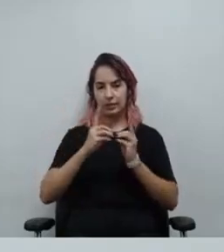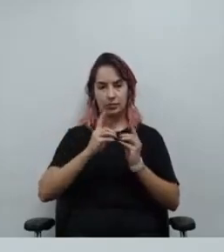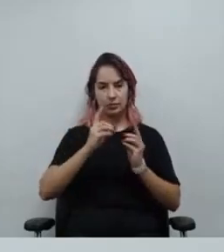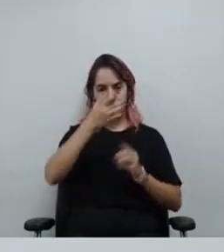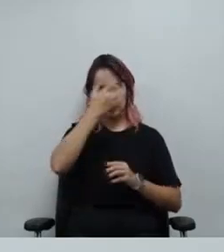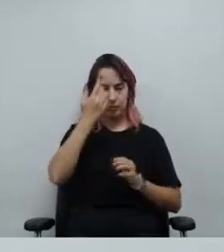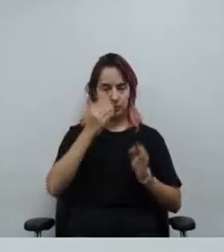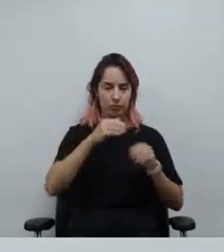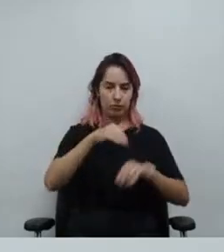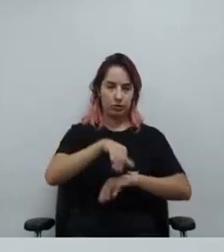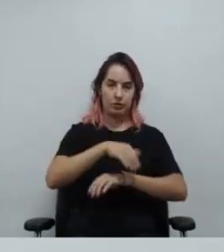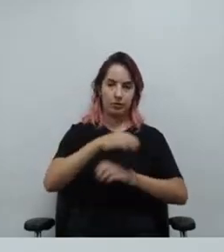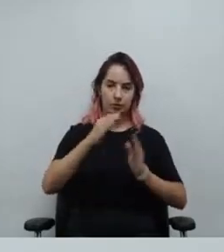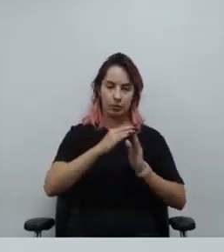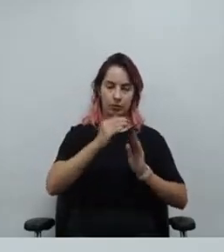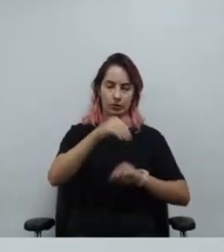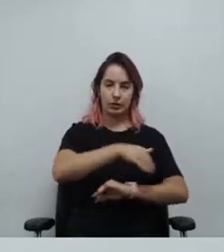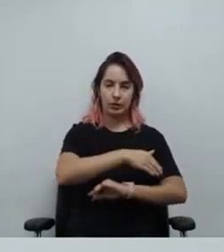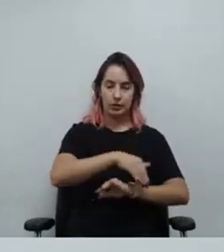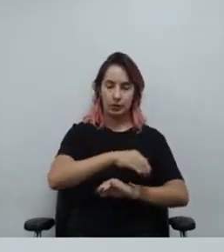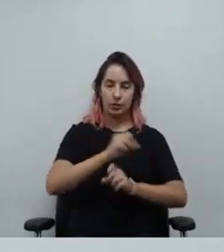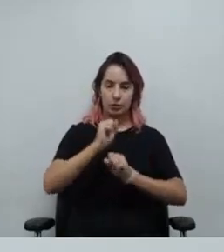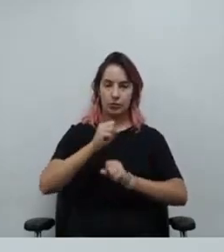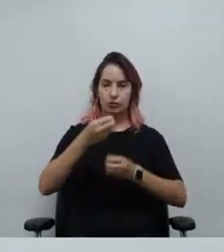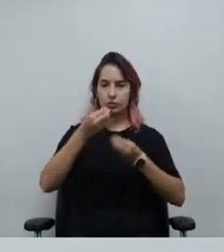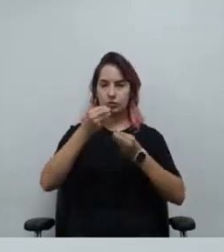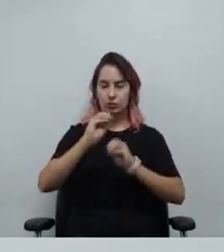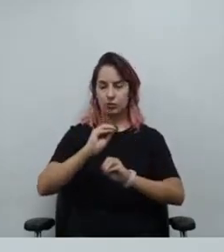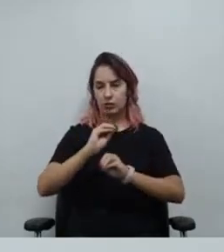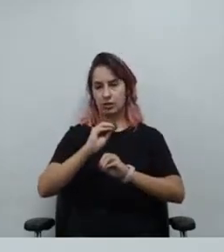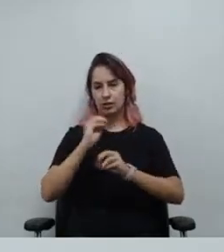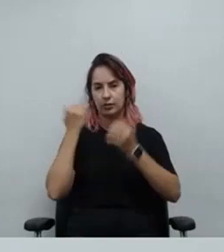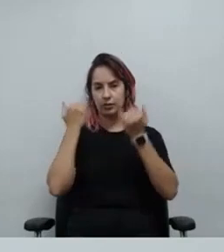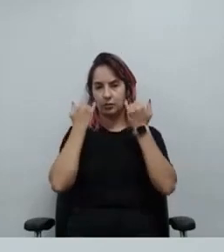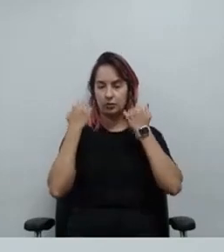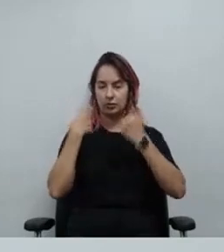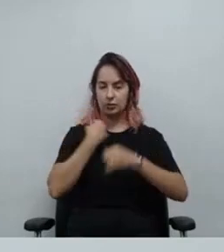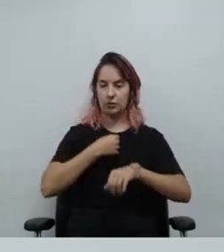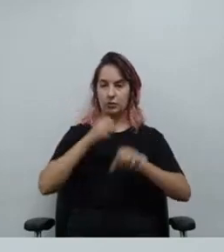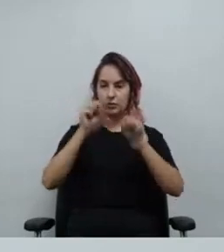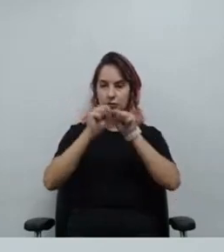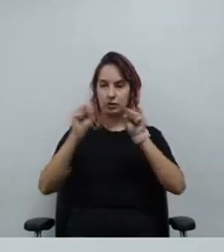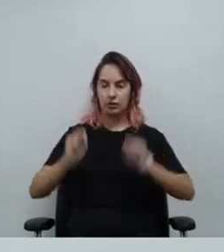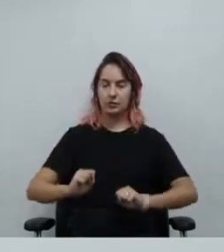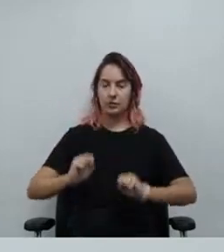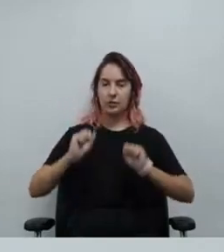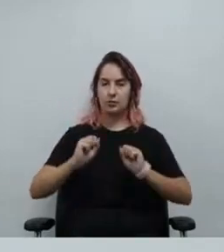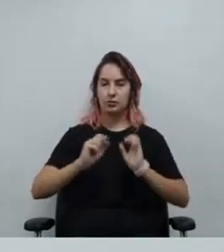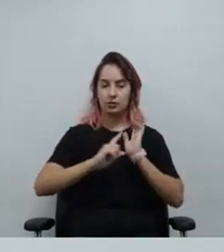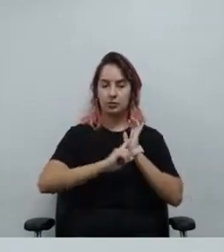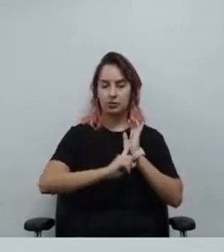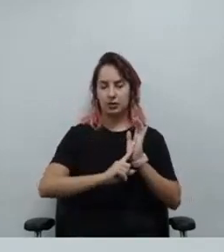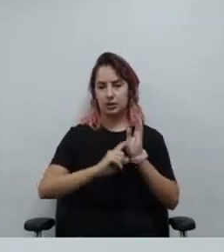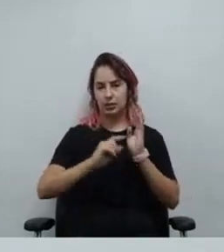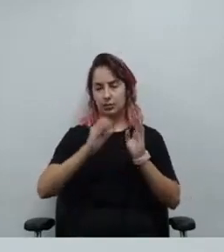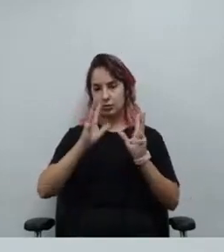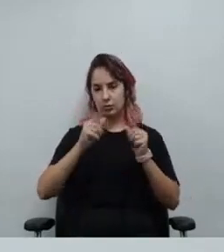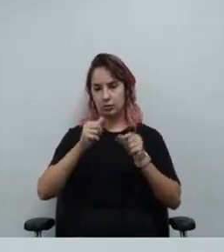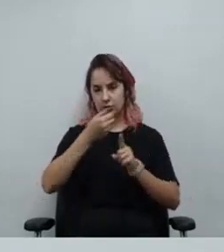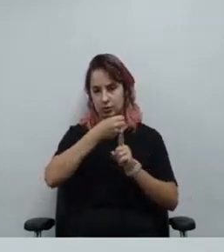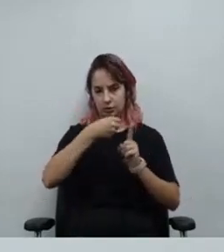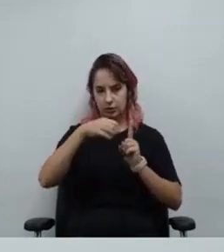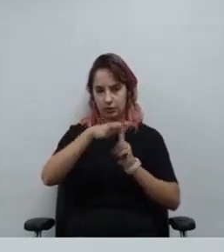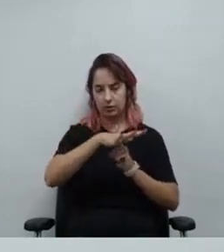defensores devem colocar esses dados no nosso sistema, para que eles apareçam à sociedade e apareçam nos